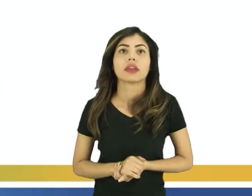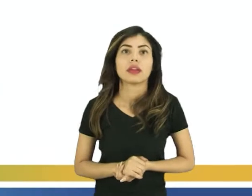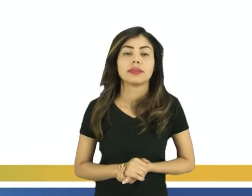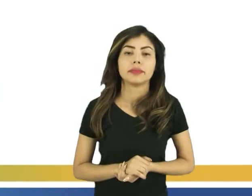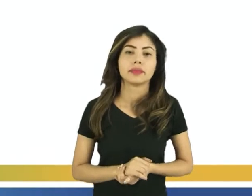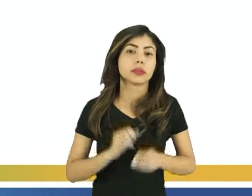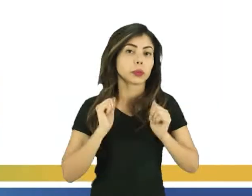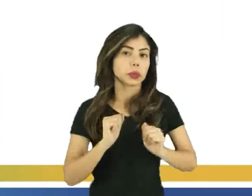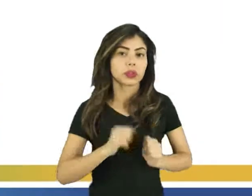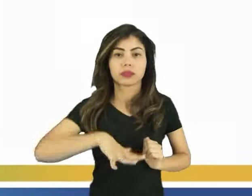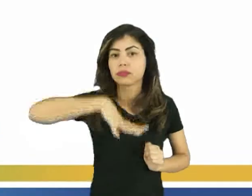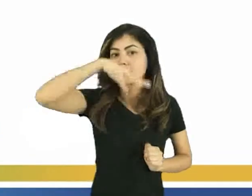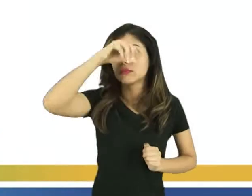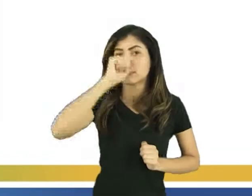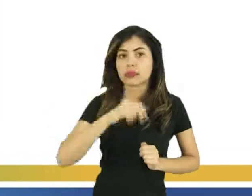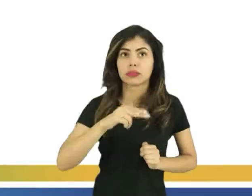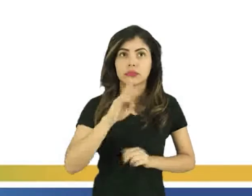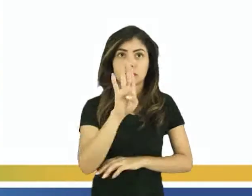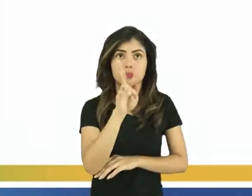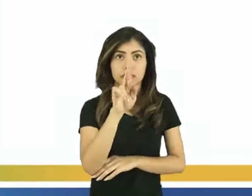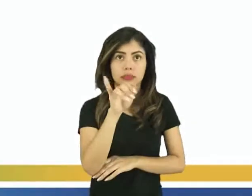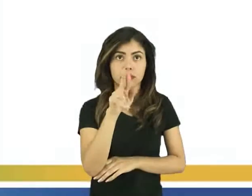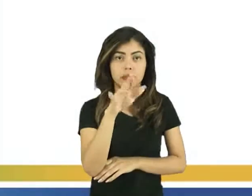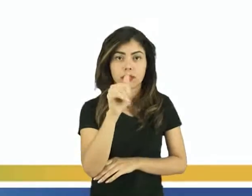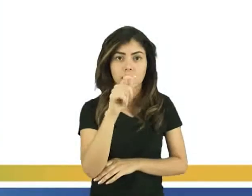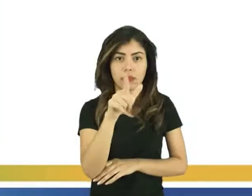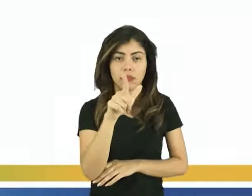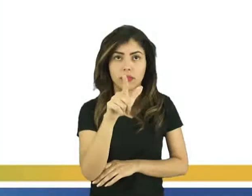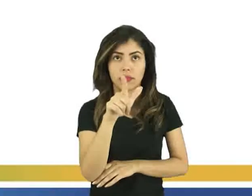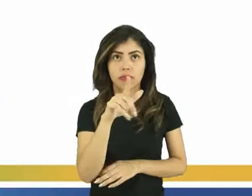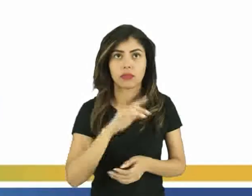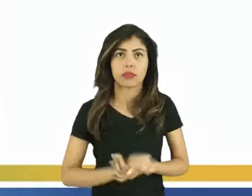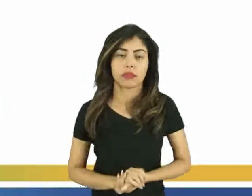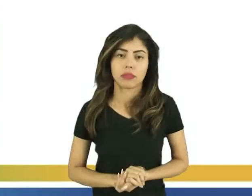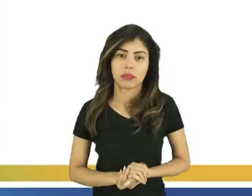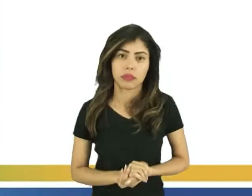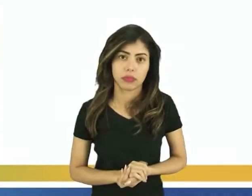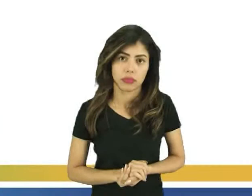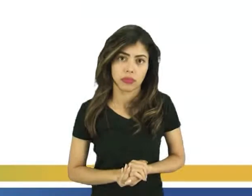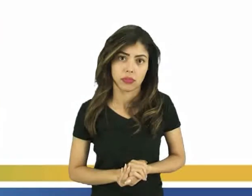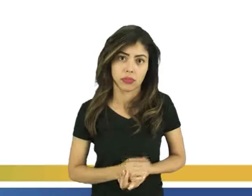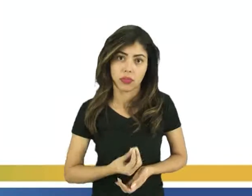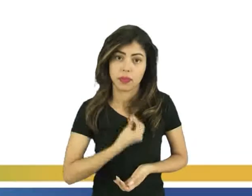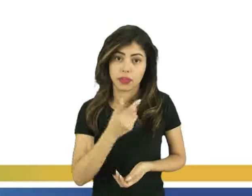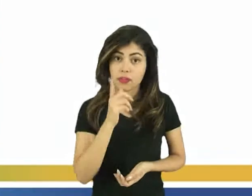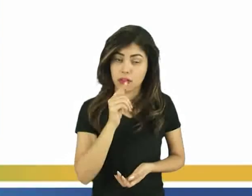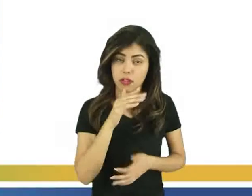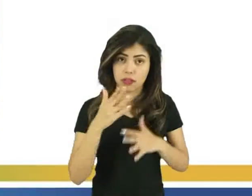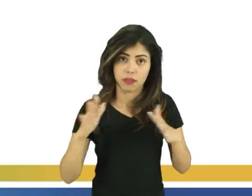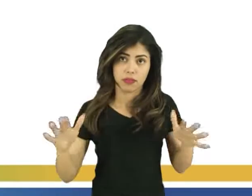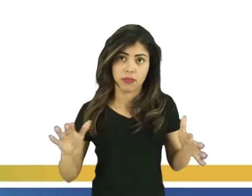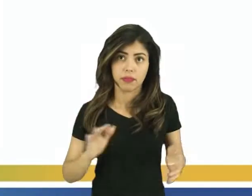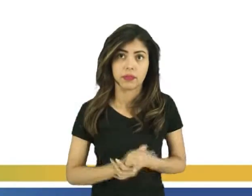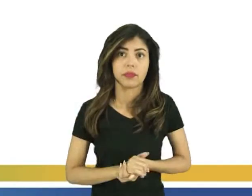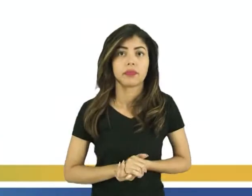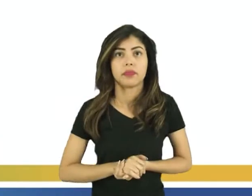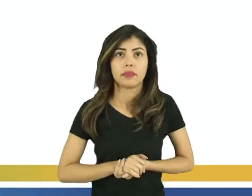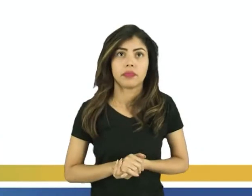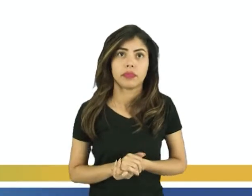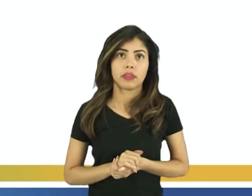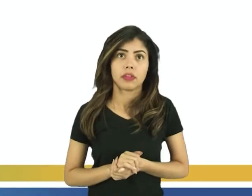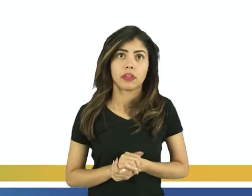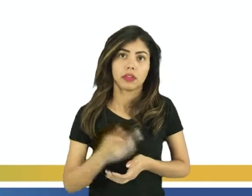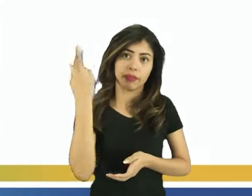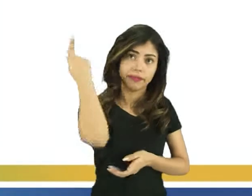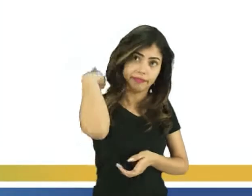ali. Pode ser uma respiração branquial, se ele for um indivíduo presente na água, né, um indivíduo aquático,